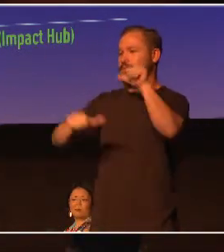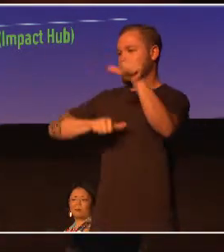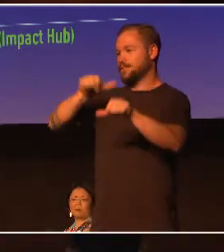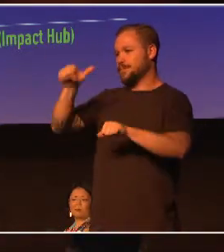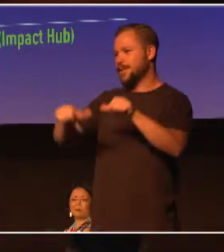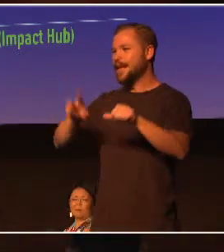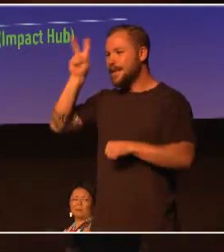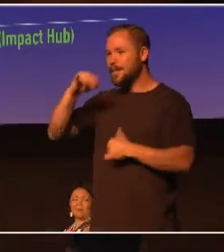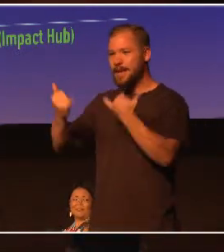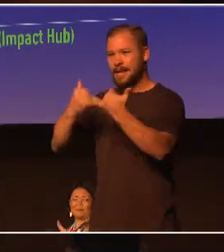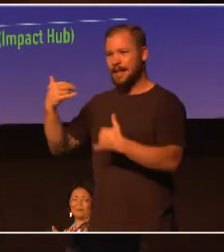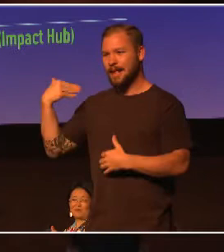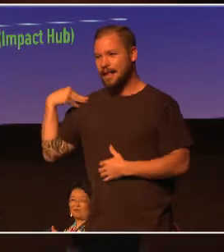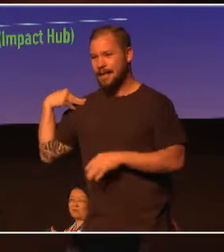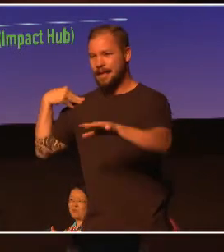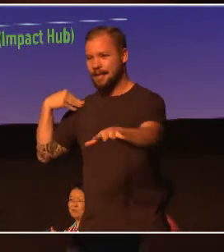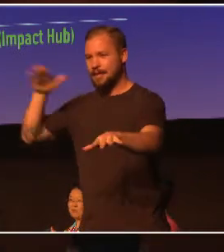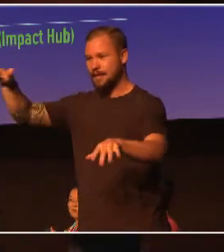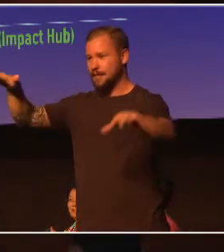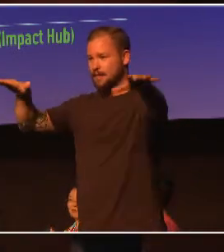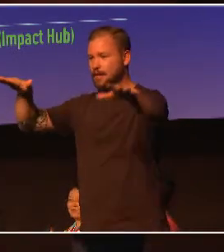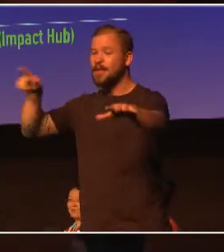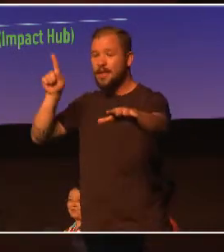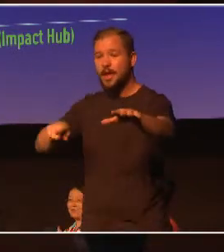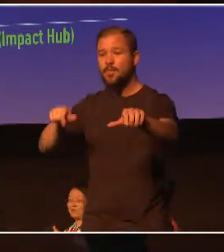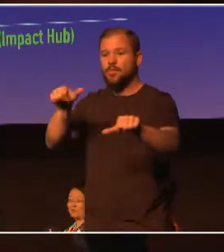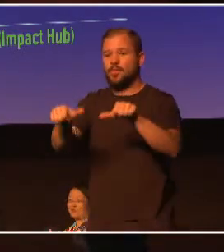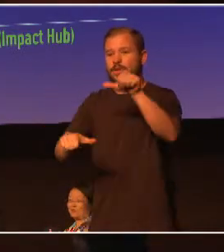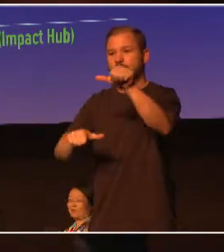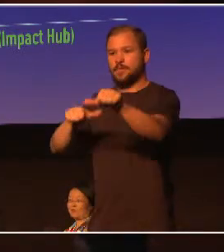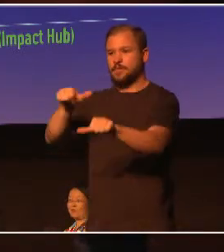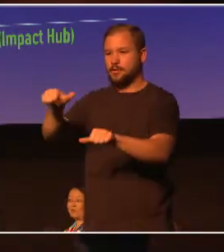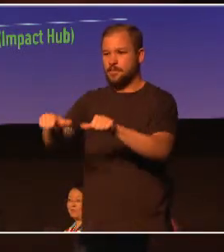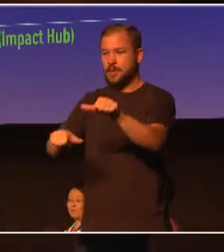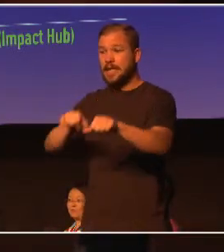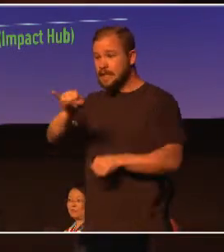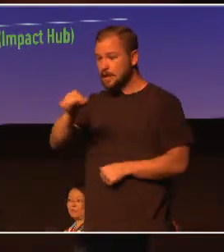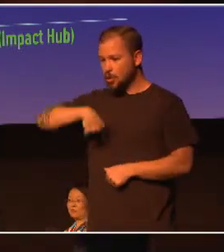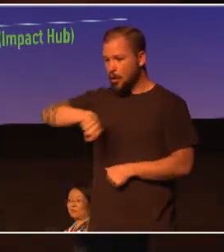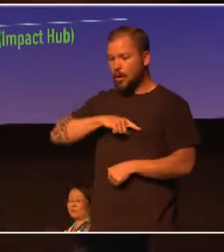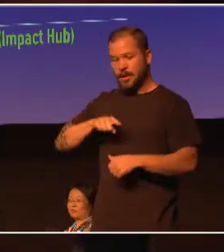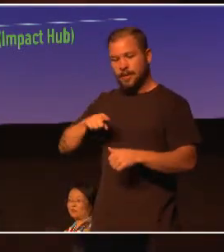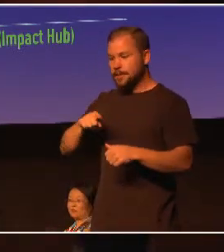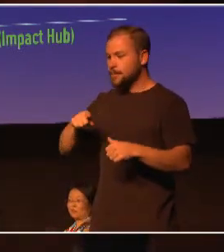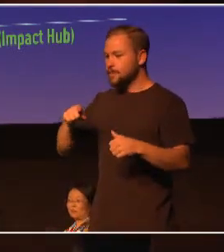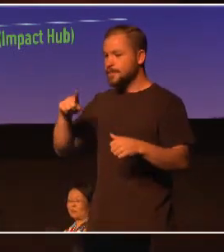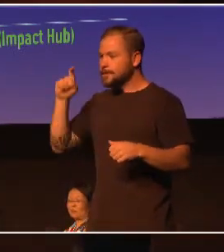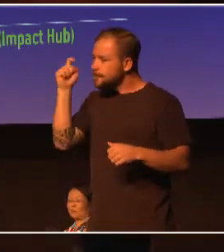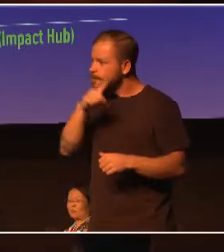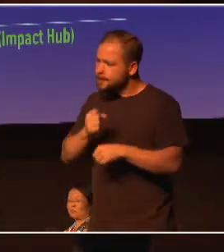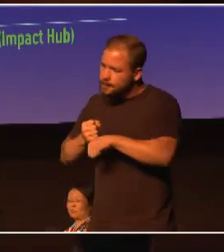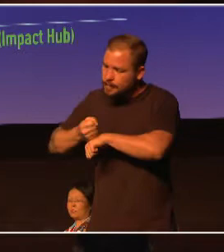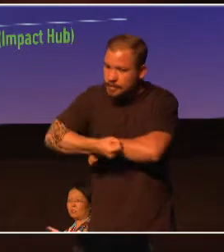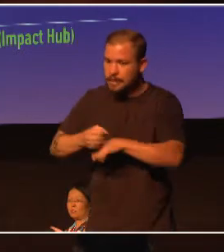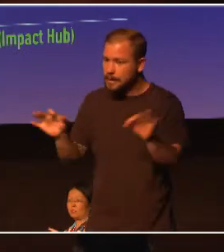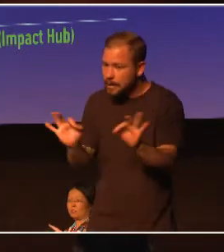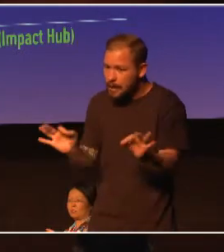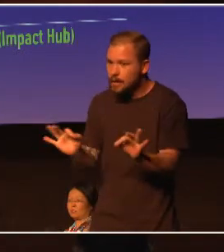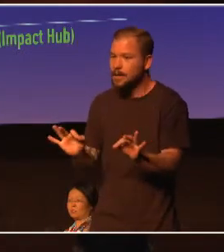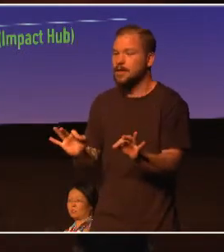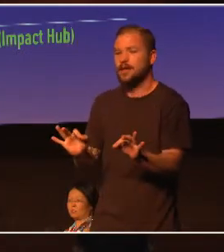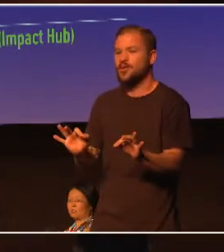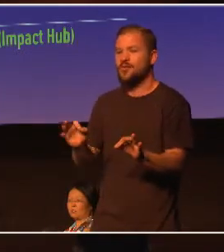mão direita, etc., para fazer uma mudança. E a gente não vai conseguir fazer isso entre iguais. Mesmo que sejam iguais